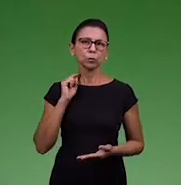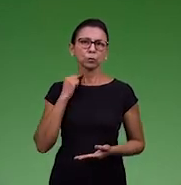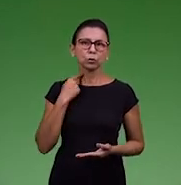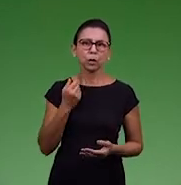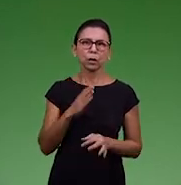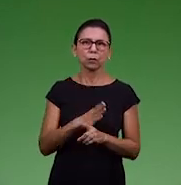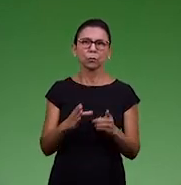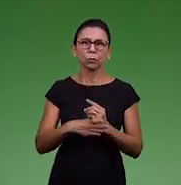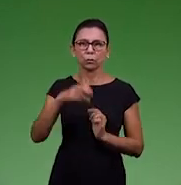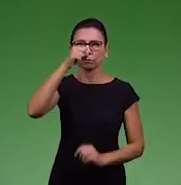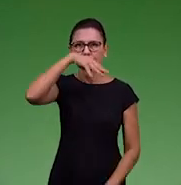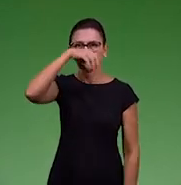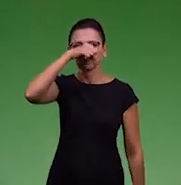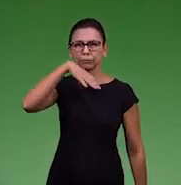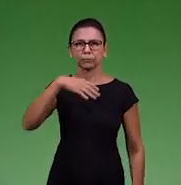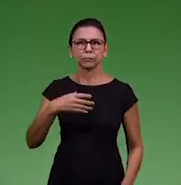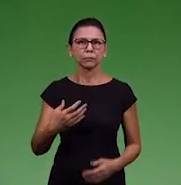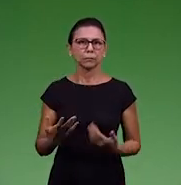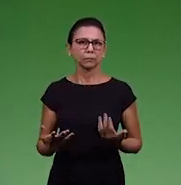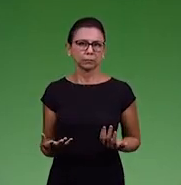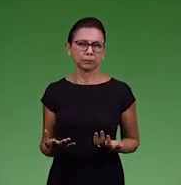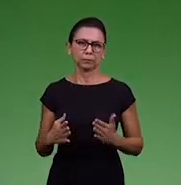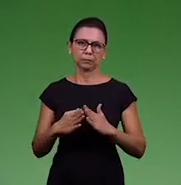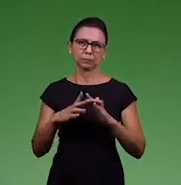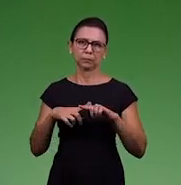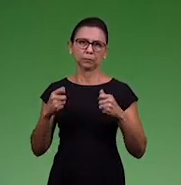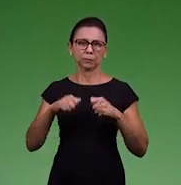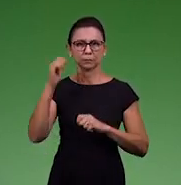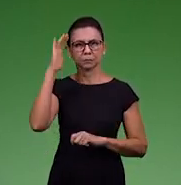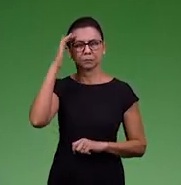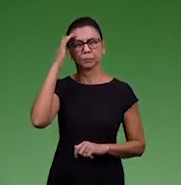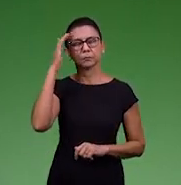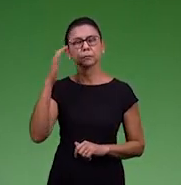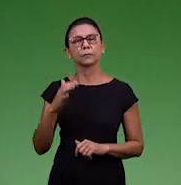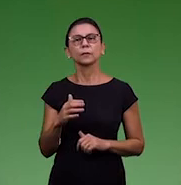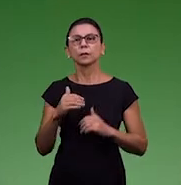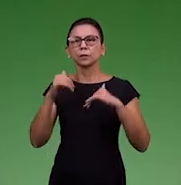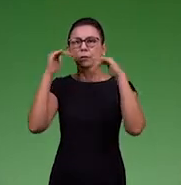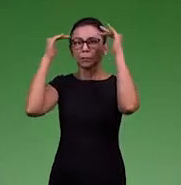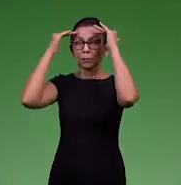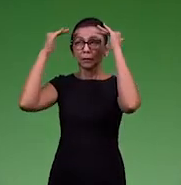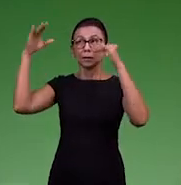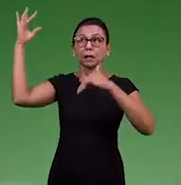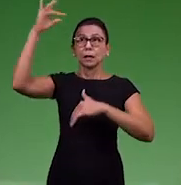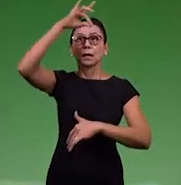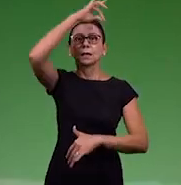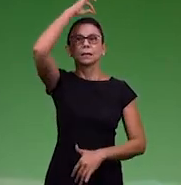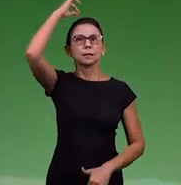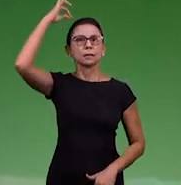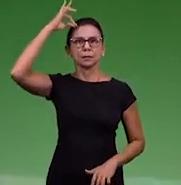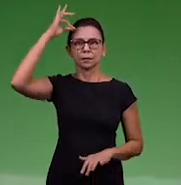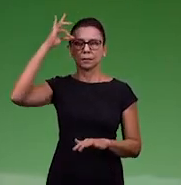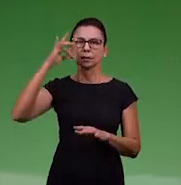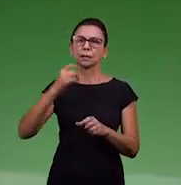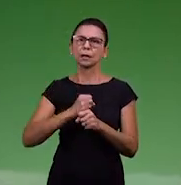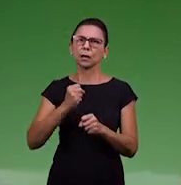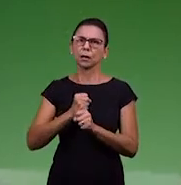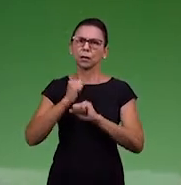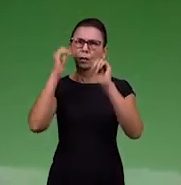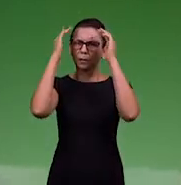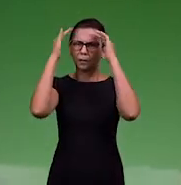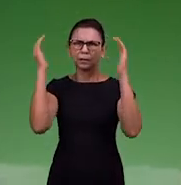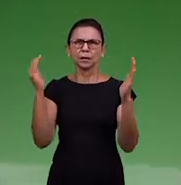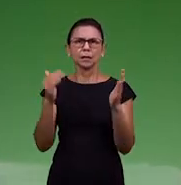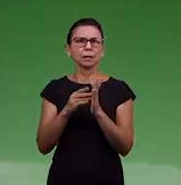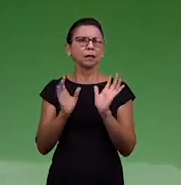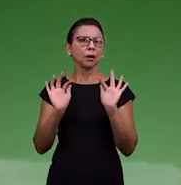um culto de qualquer maneira. A igreja tem que entender isso. Nós estamos em obediência ao Espírito Santo. Essa obra é de obediência até